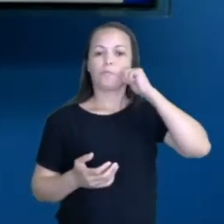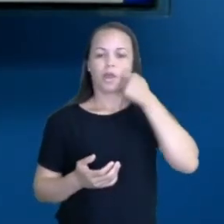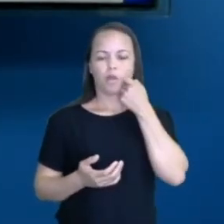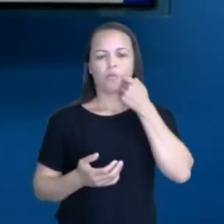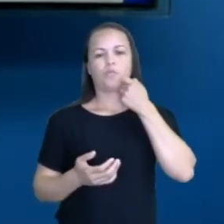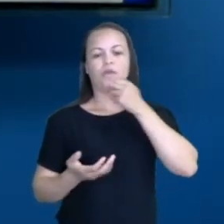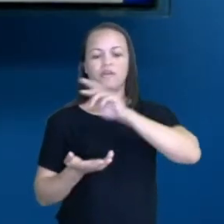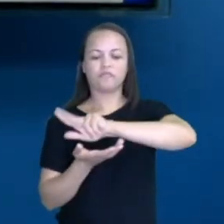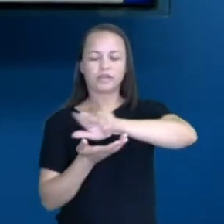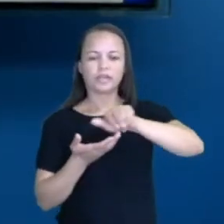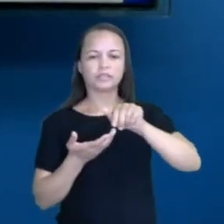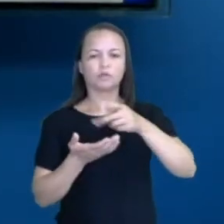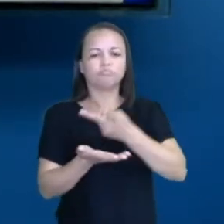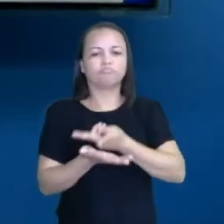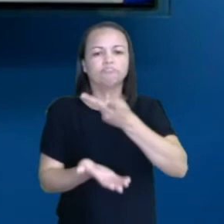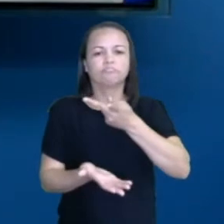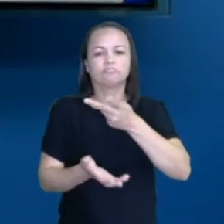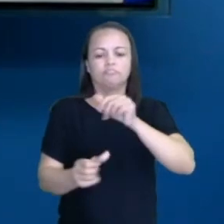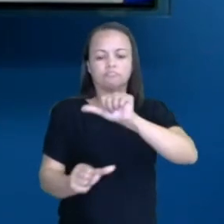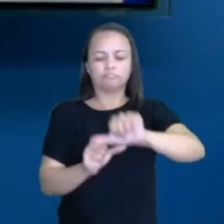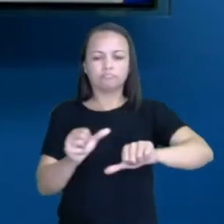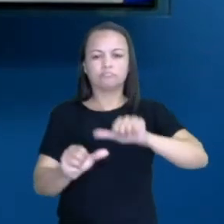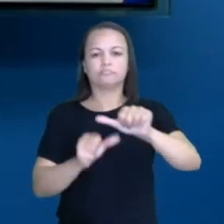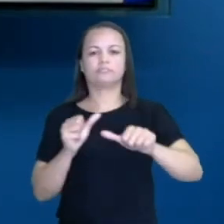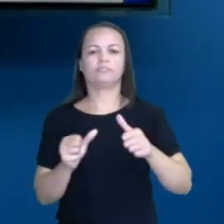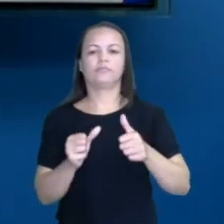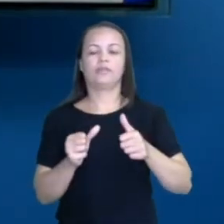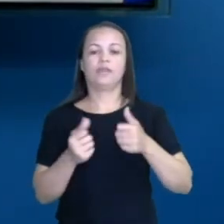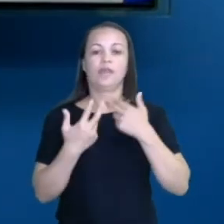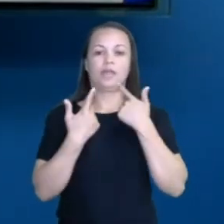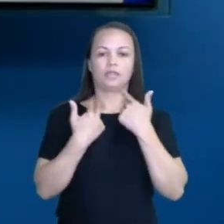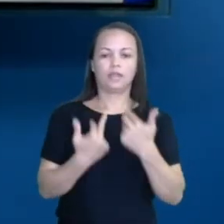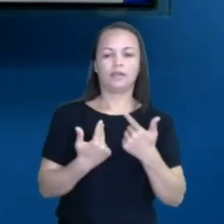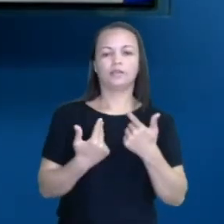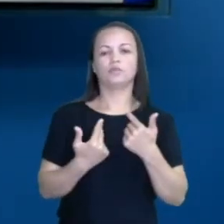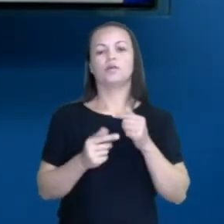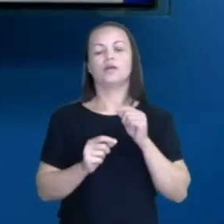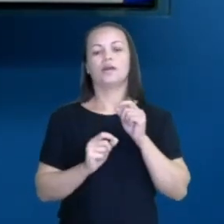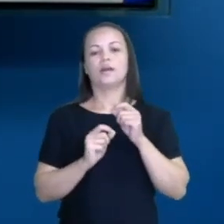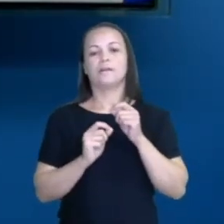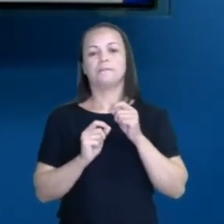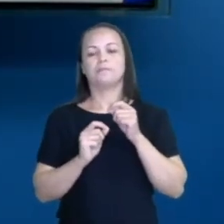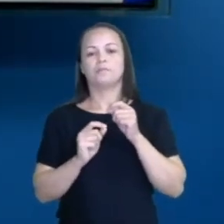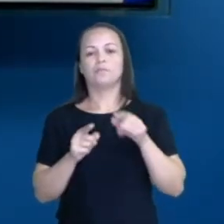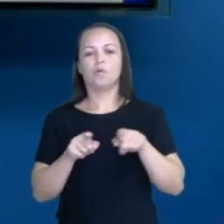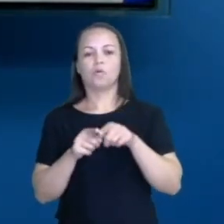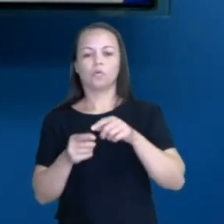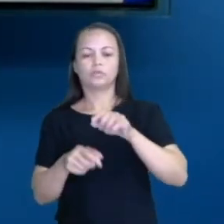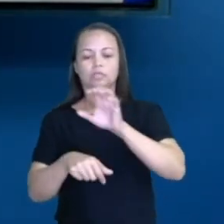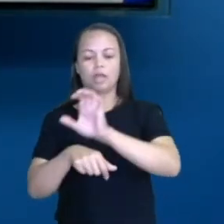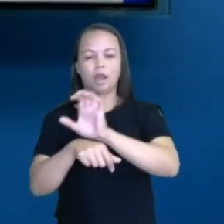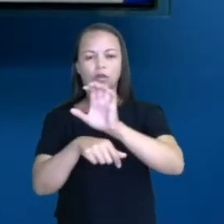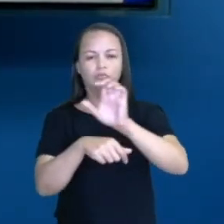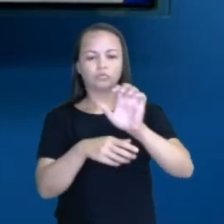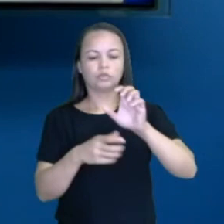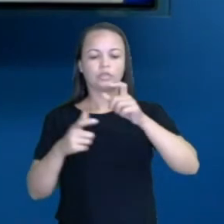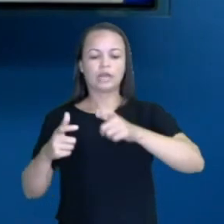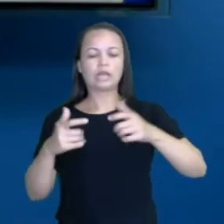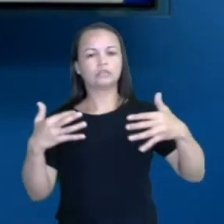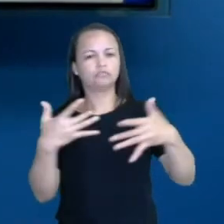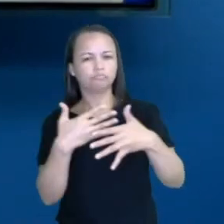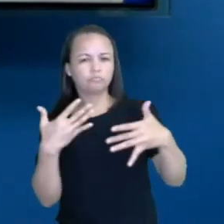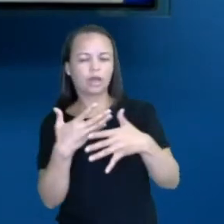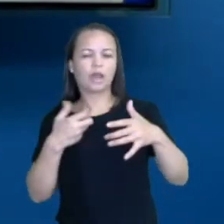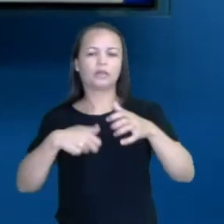geográfica, que é quando acontecem modificações na língua por conta da localização geográfica, ou seja, da cidade,